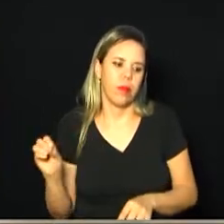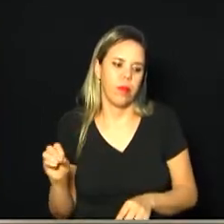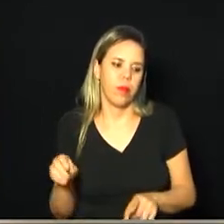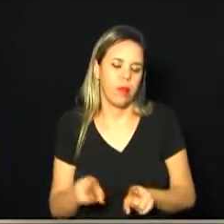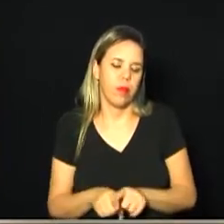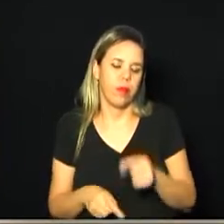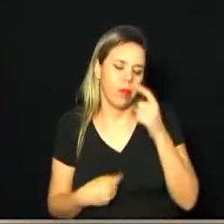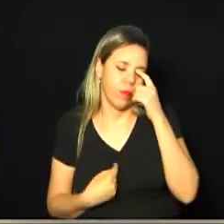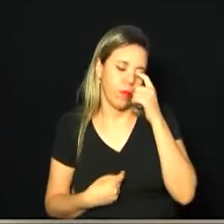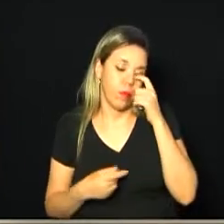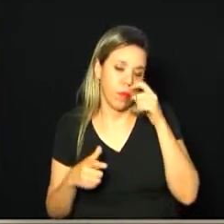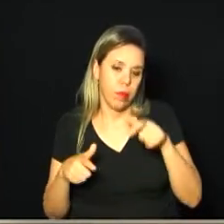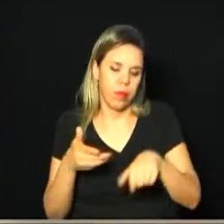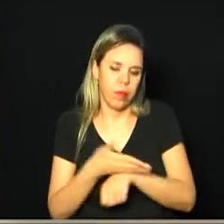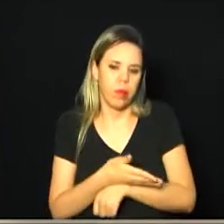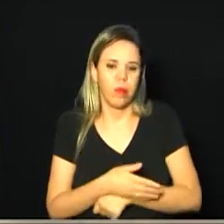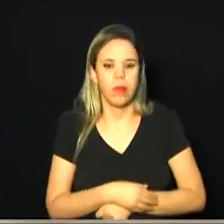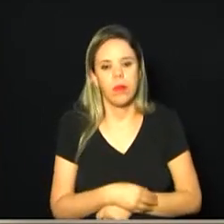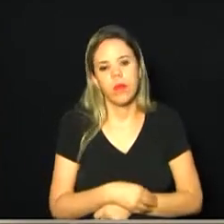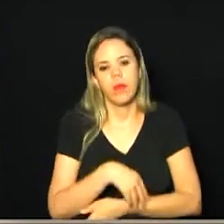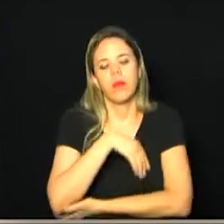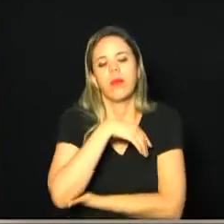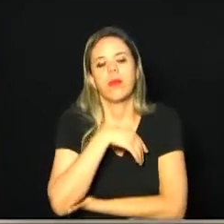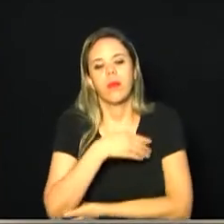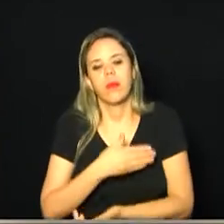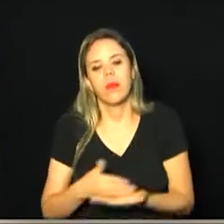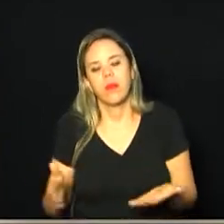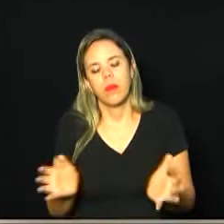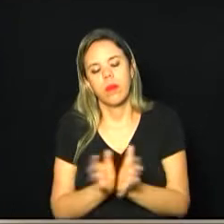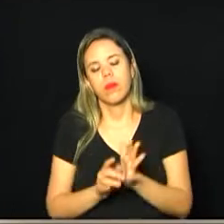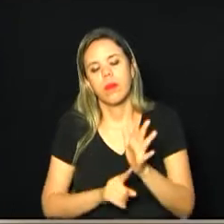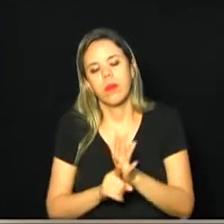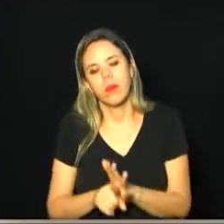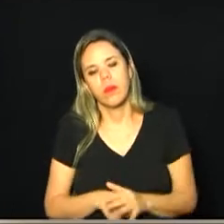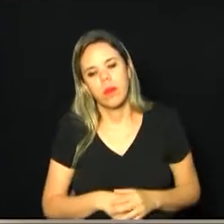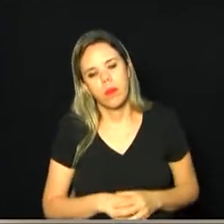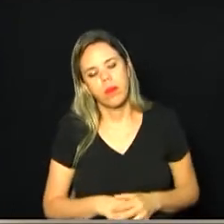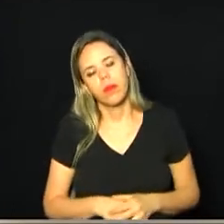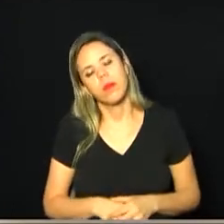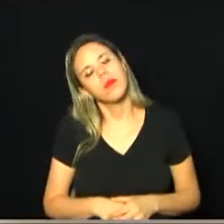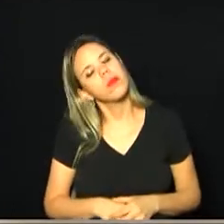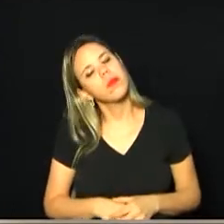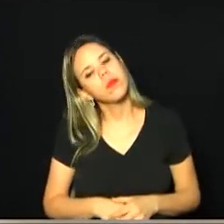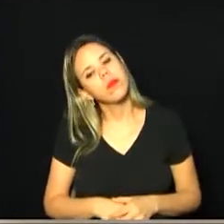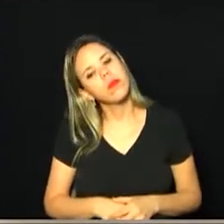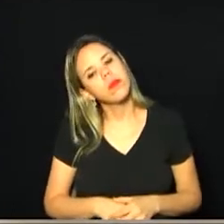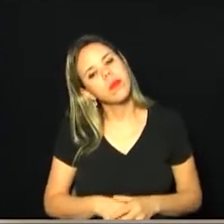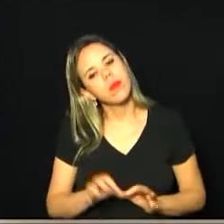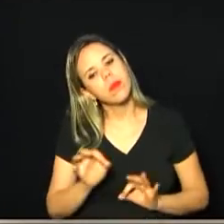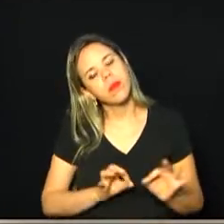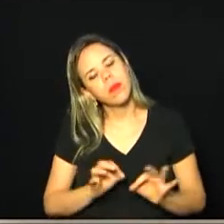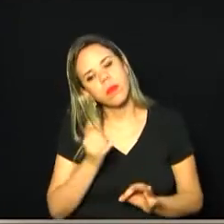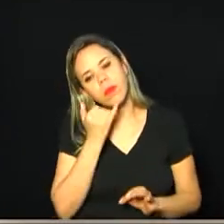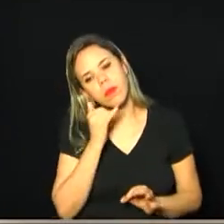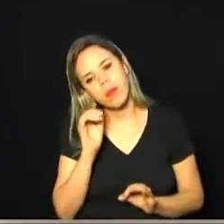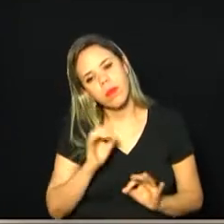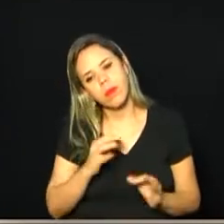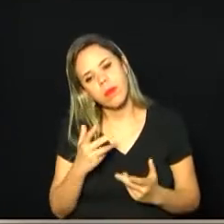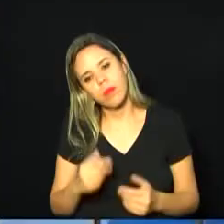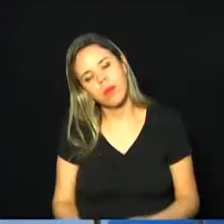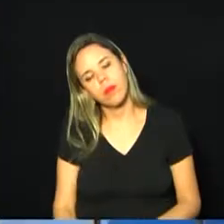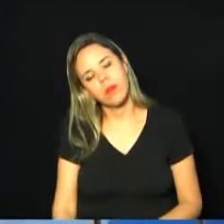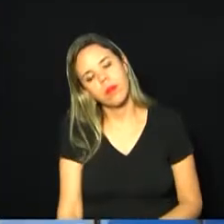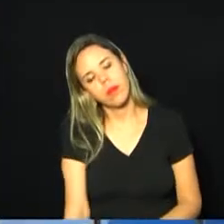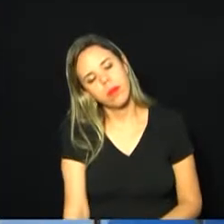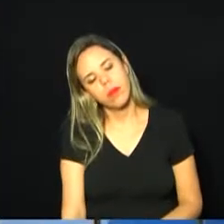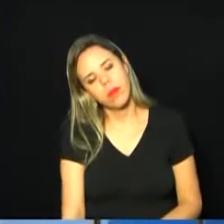bem gente é um espaço que eu fui visitar assim que eu iniciei essa comissão de todos é um espaço ali de produção científica magnífico